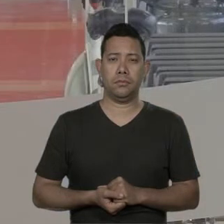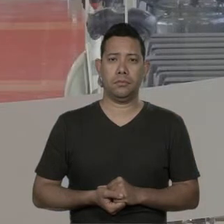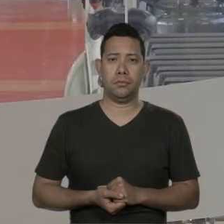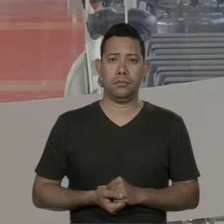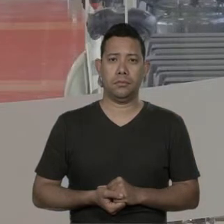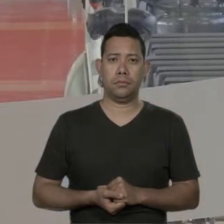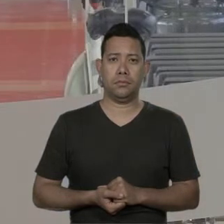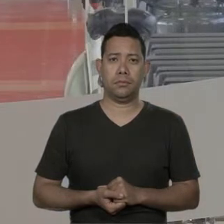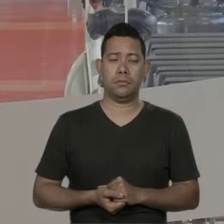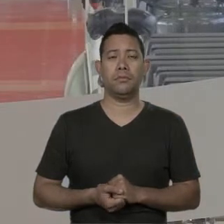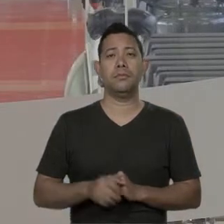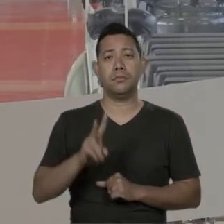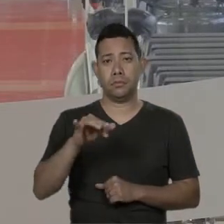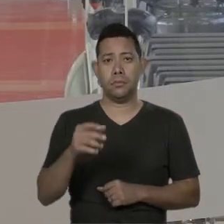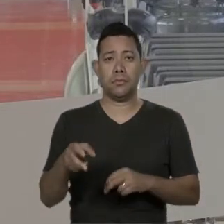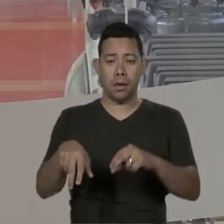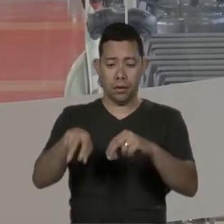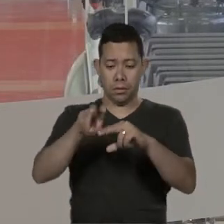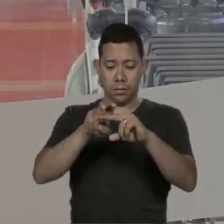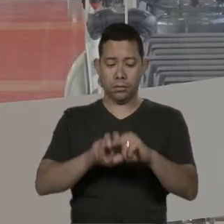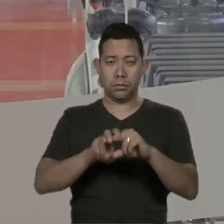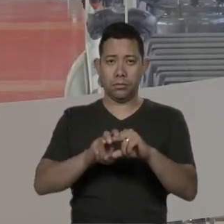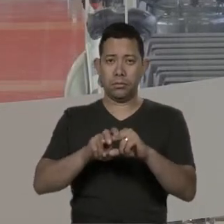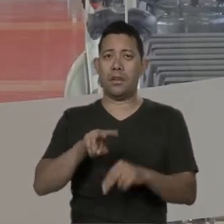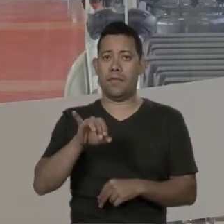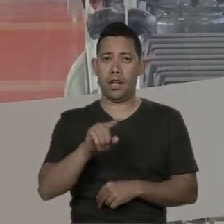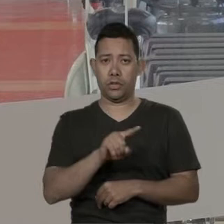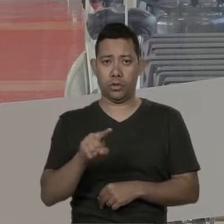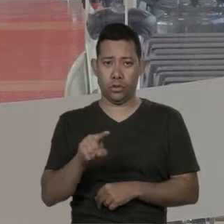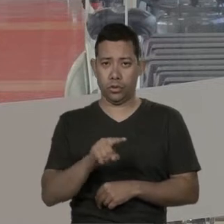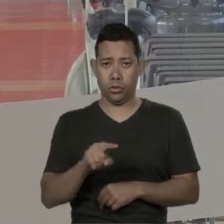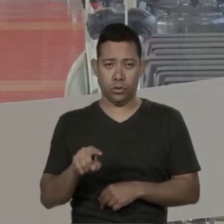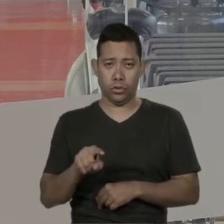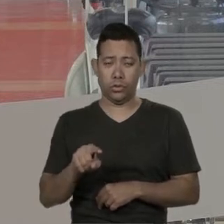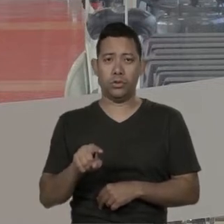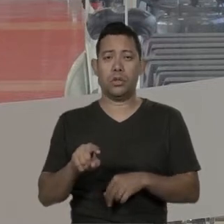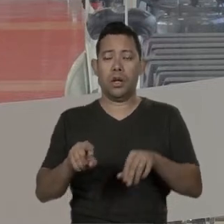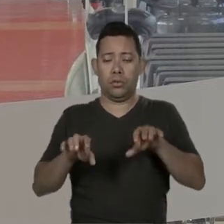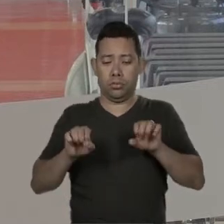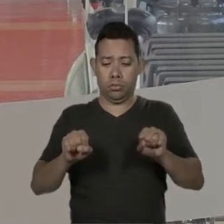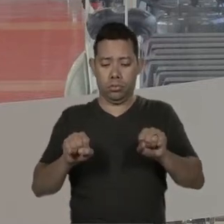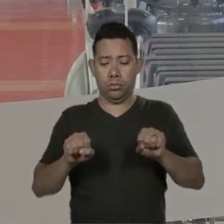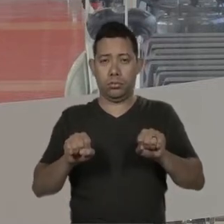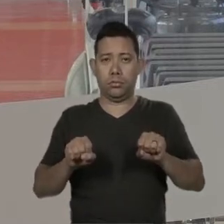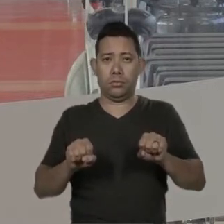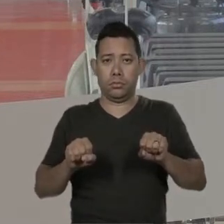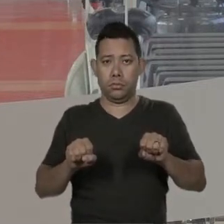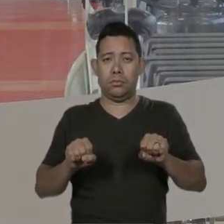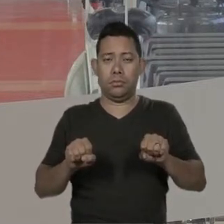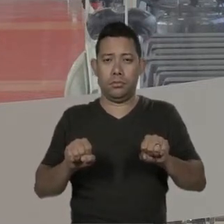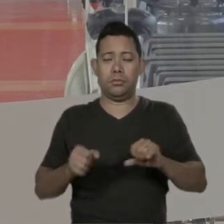A gente vai voltar sentados na posição 1 novamente por mais 1 minuto e meio.